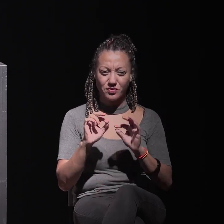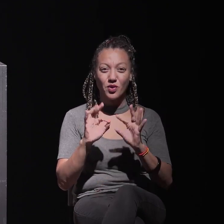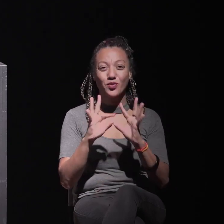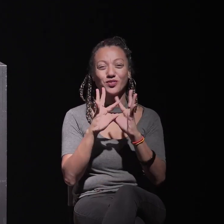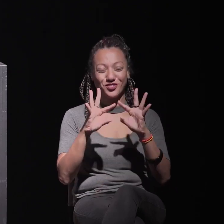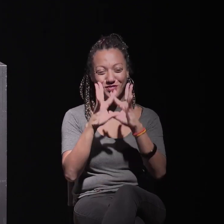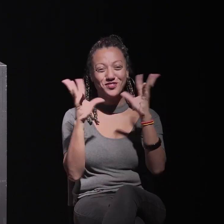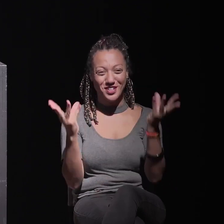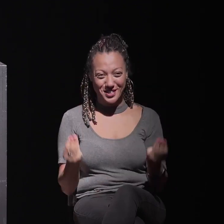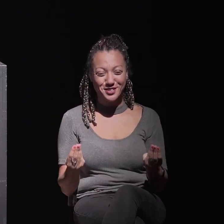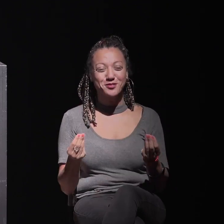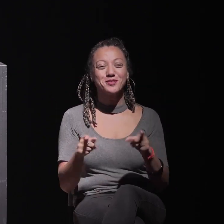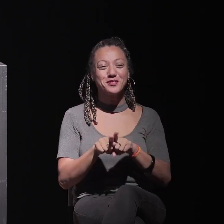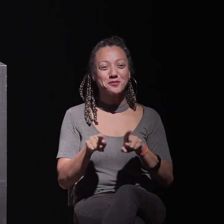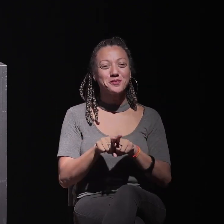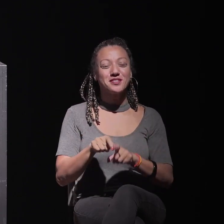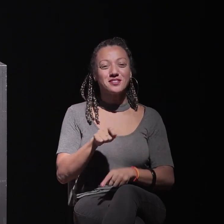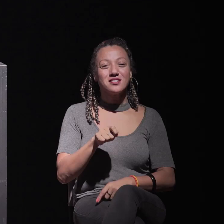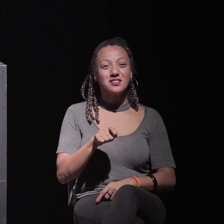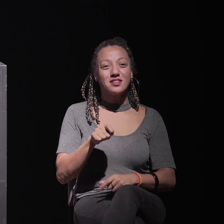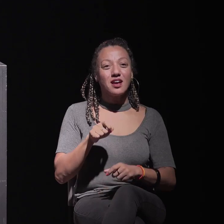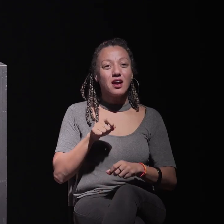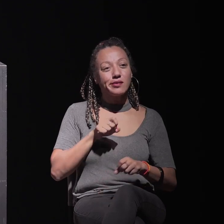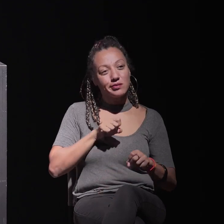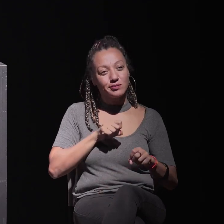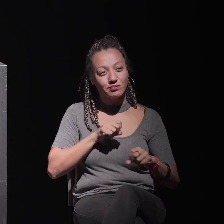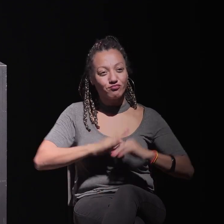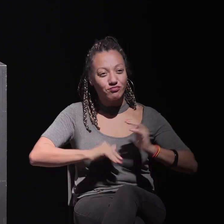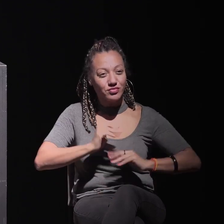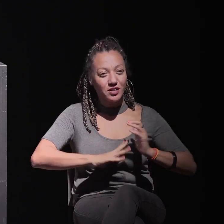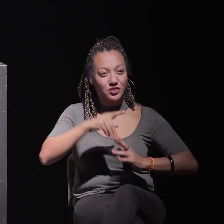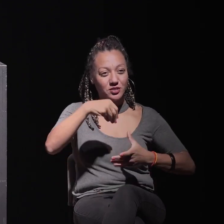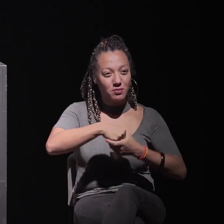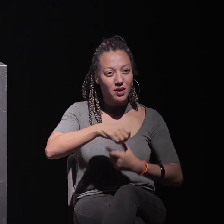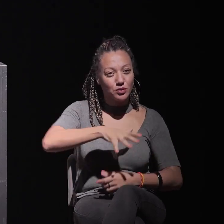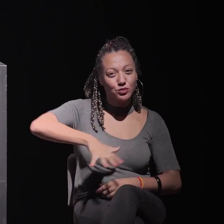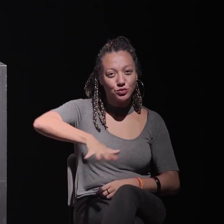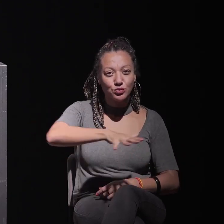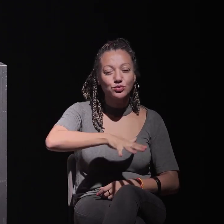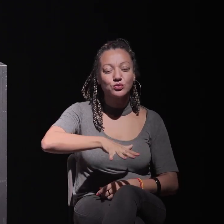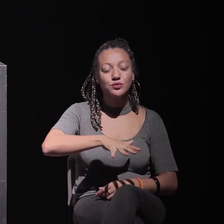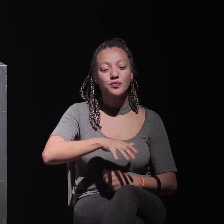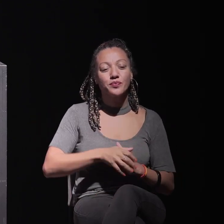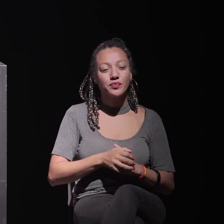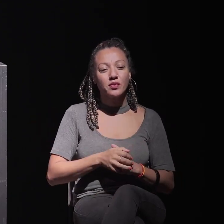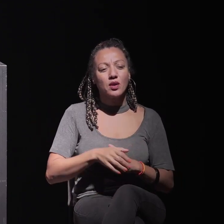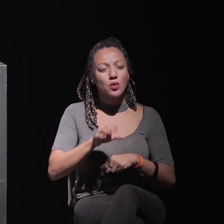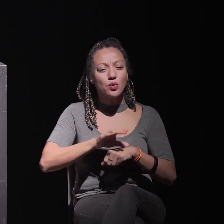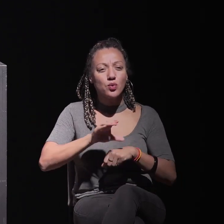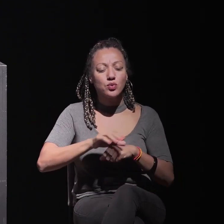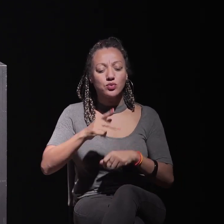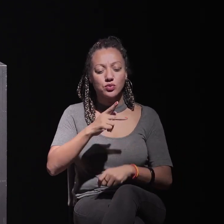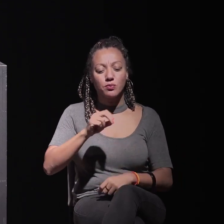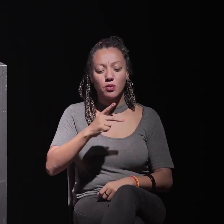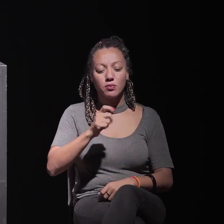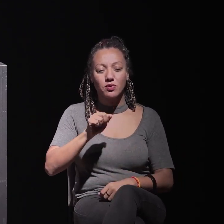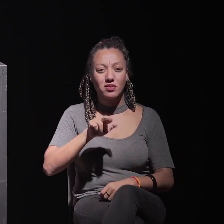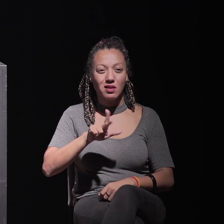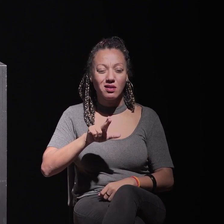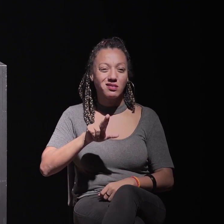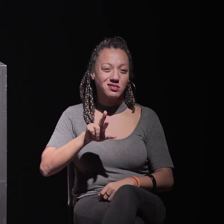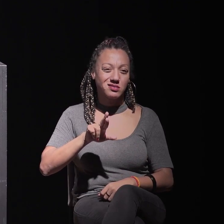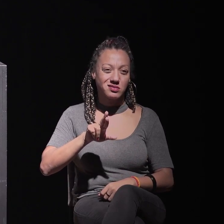em espaços formais de educação e também em projetos de educação popular, sobretudo em cursinhos populares